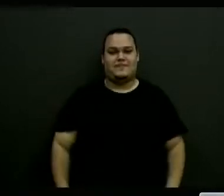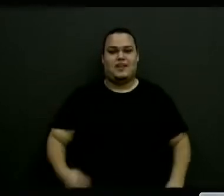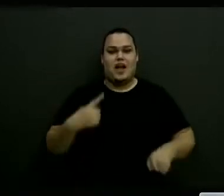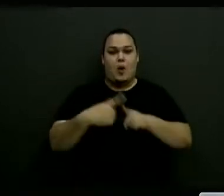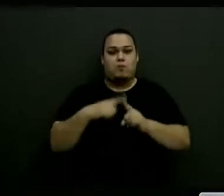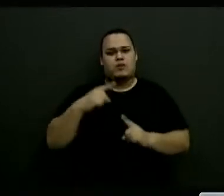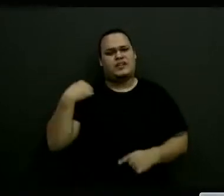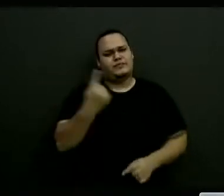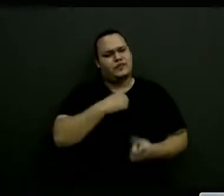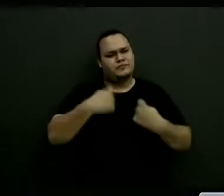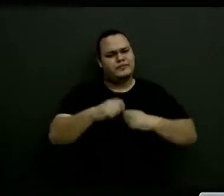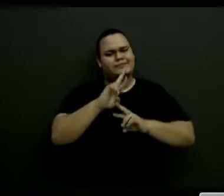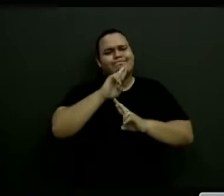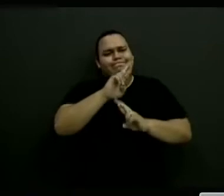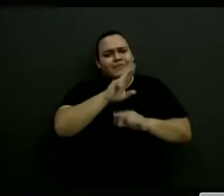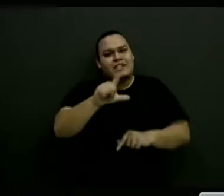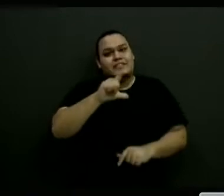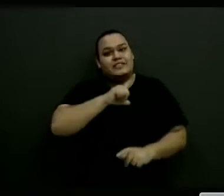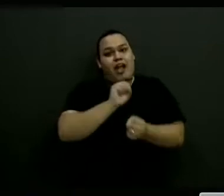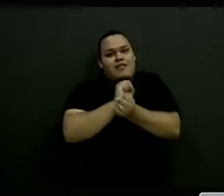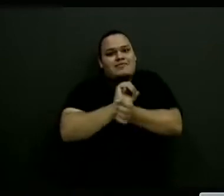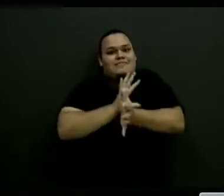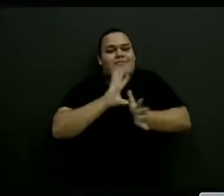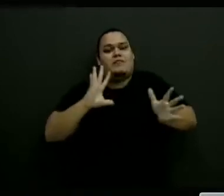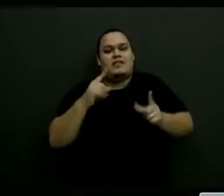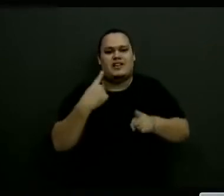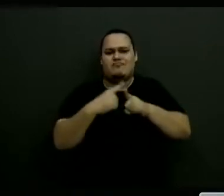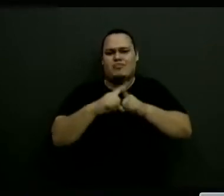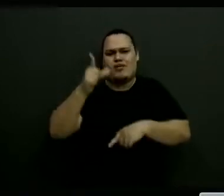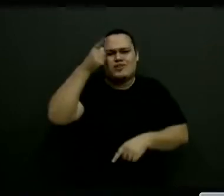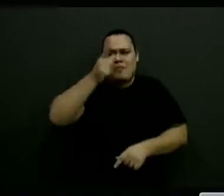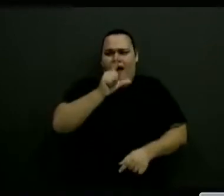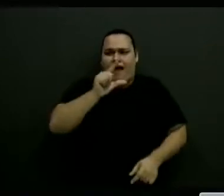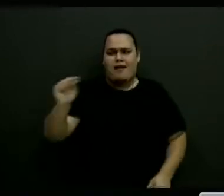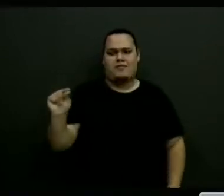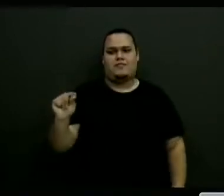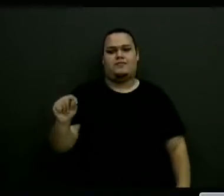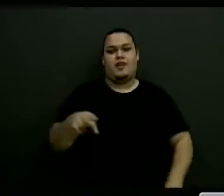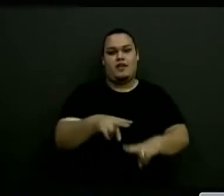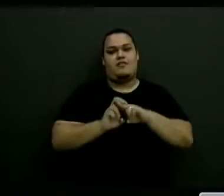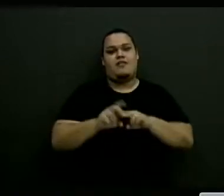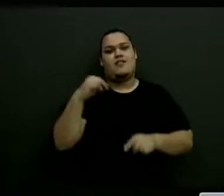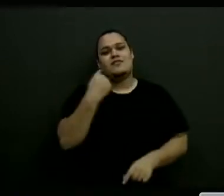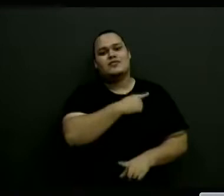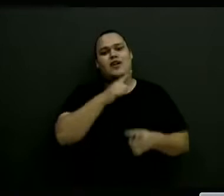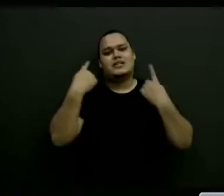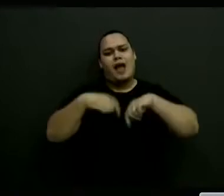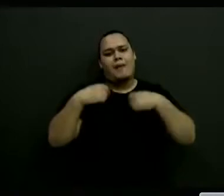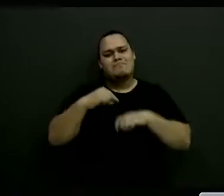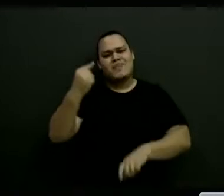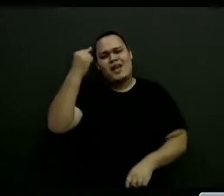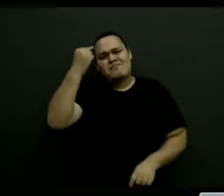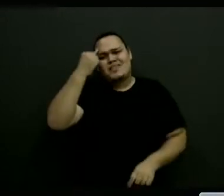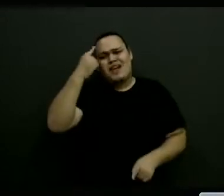Cornélio: "Vós sabeis o que se divulgou por toda a Judeia, começando da Galiléia, depois